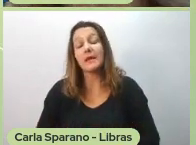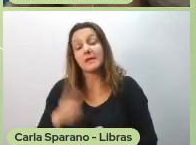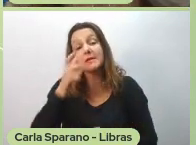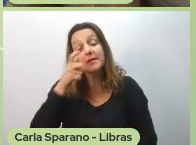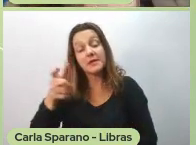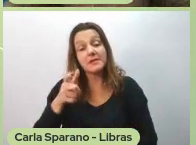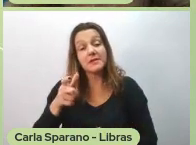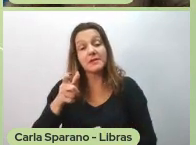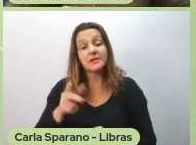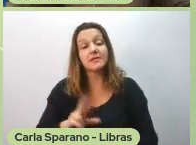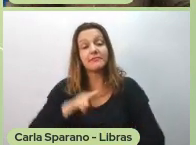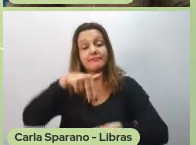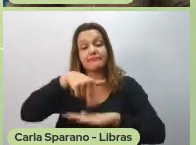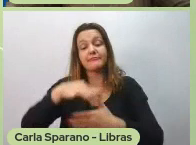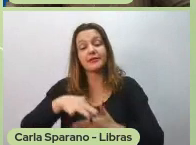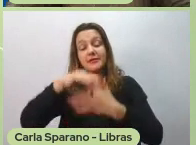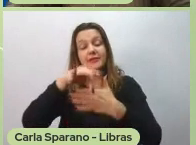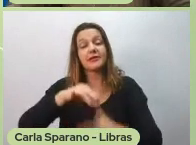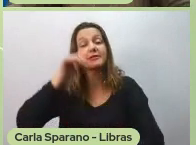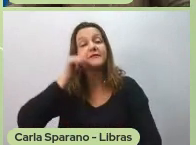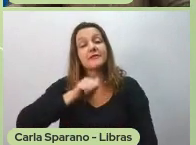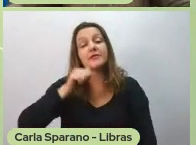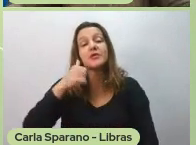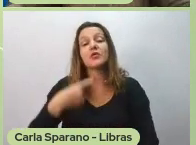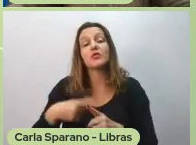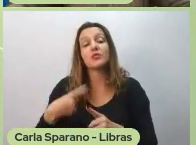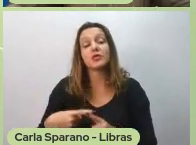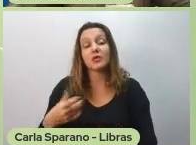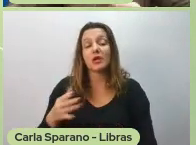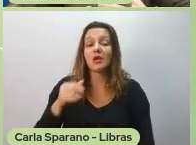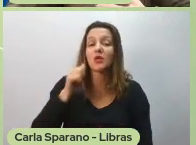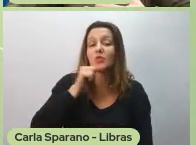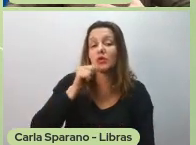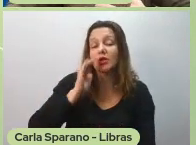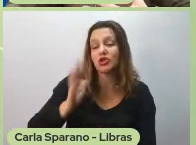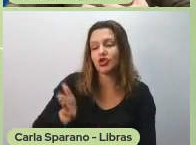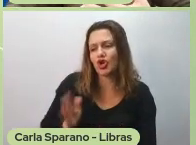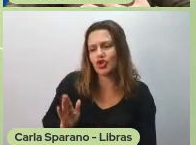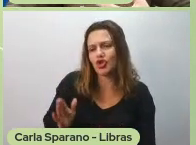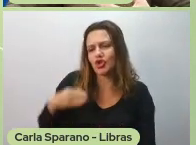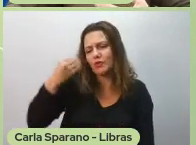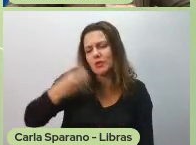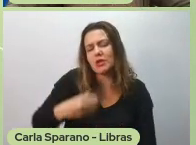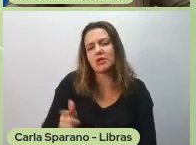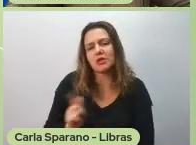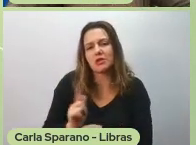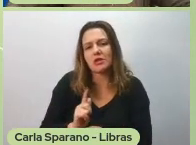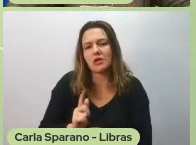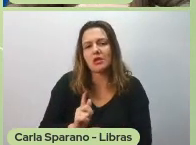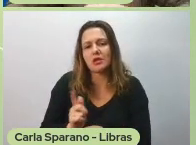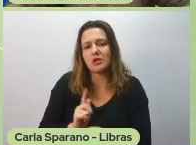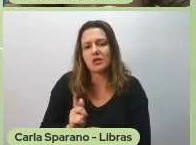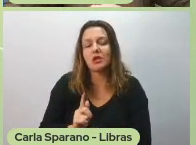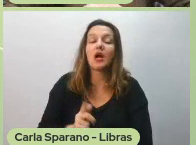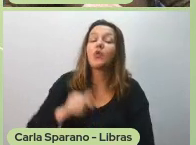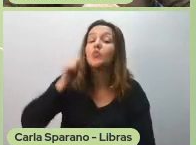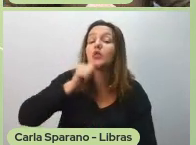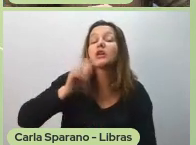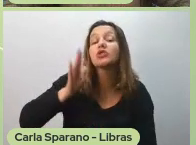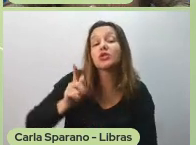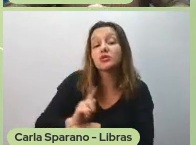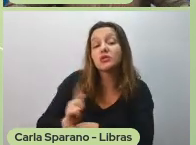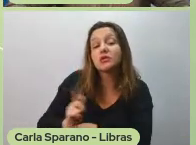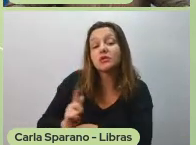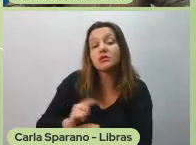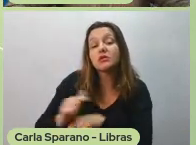pega gestoras, que já são mulheres que já são gestoras, não mulheres que não são, mulheres que já são gestoras, para trabalhar com